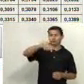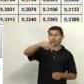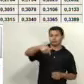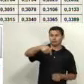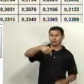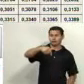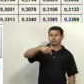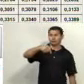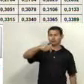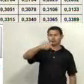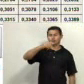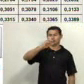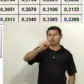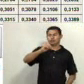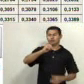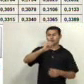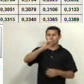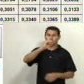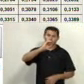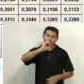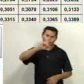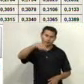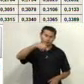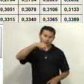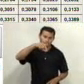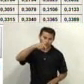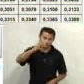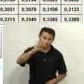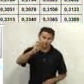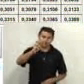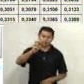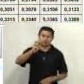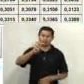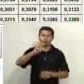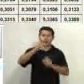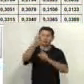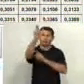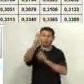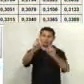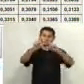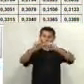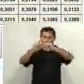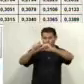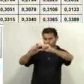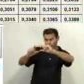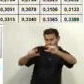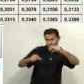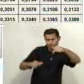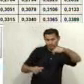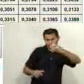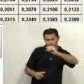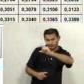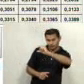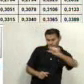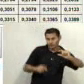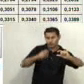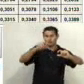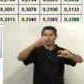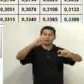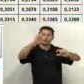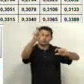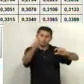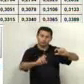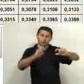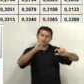0,7 na minha linha e 0,05 na coluna. Eu venho, faço a interseção dessa linha com essa